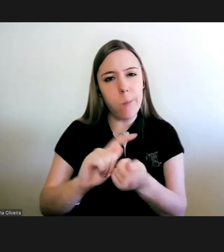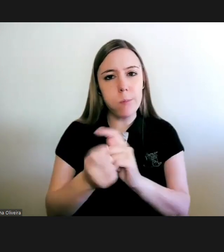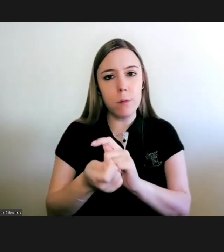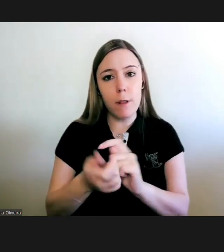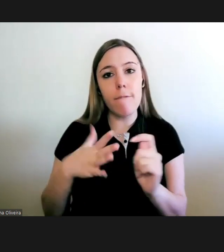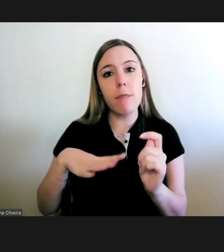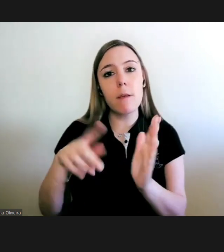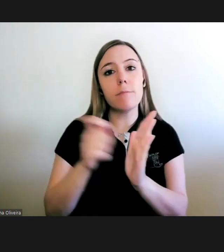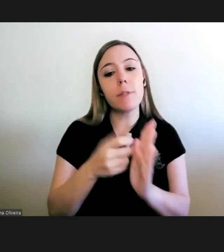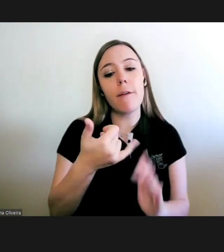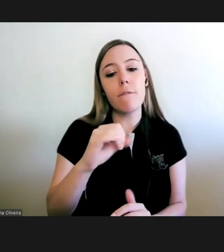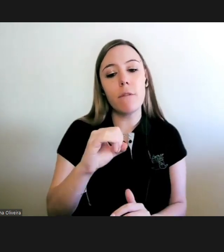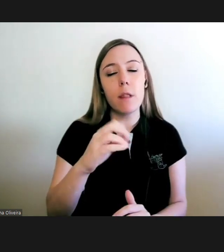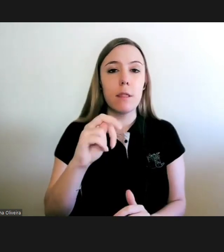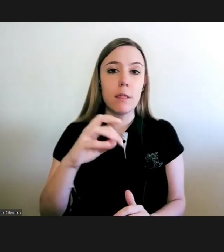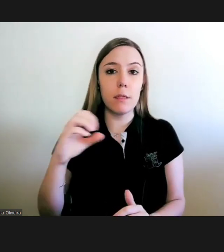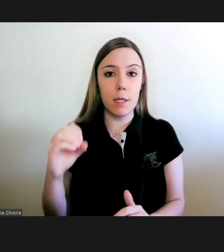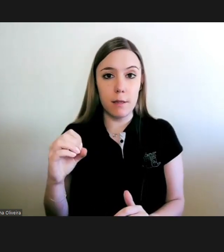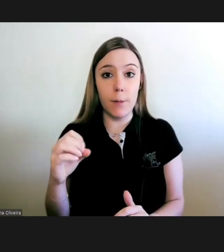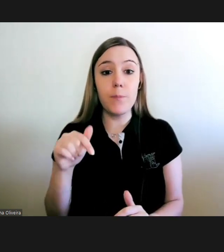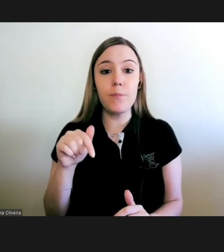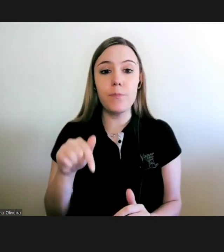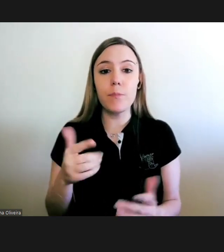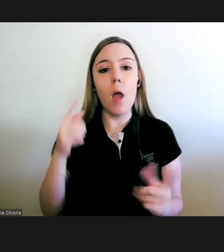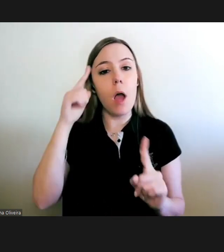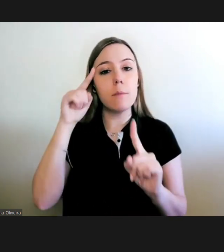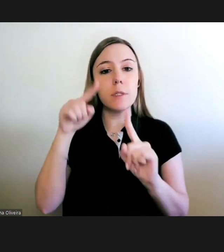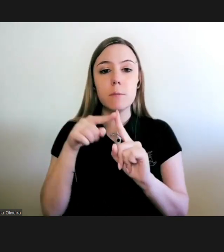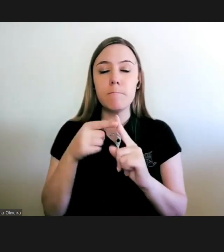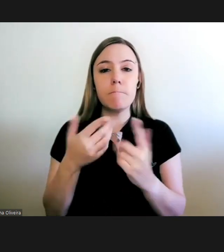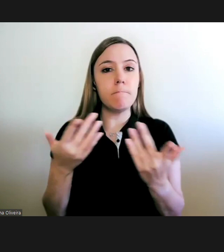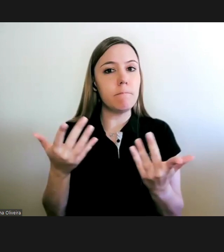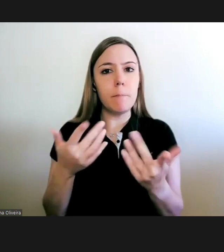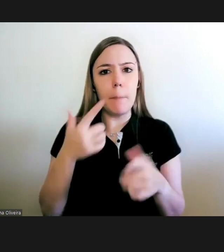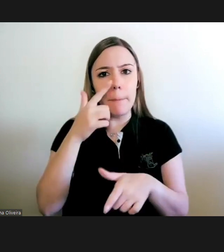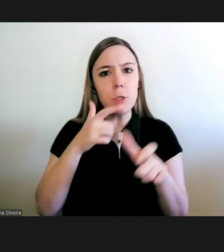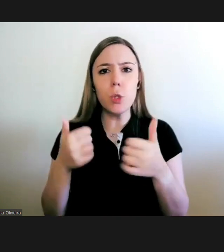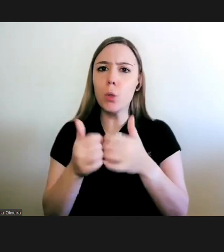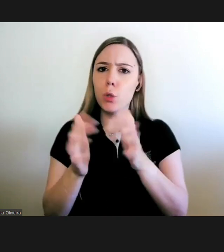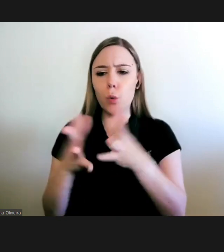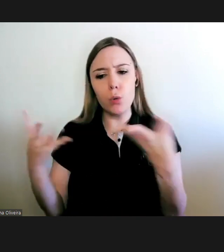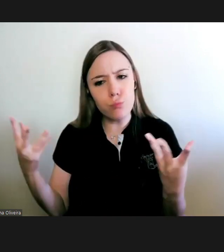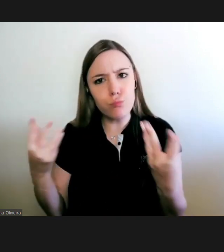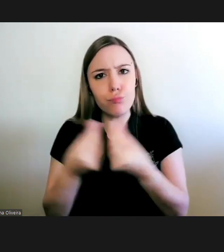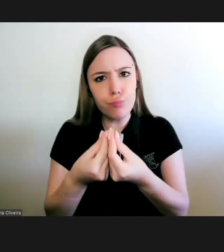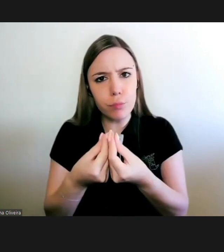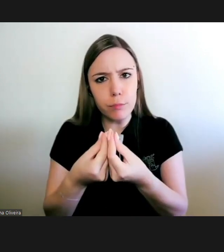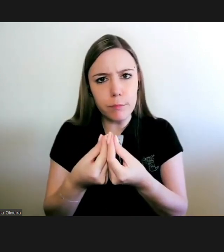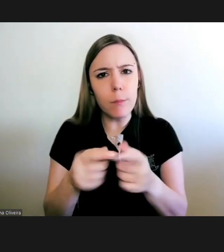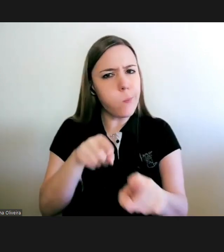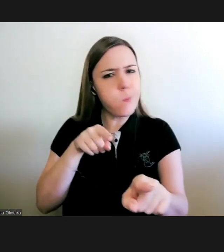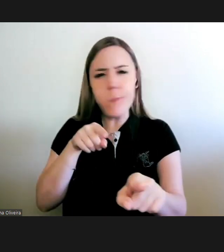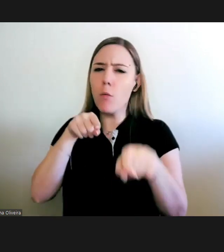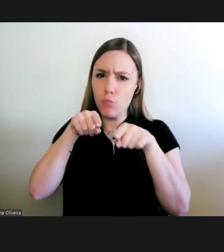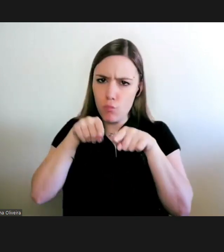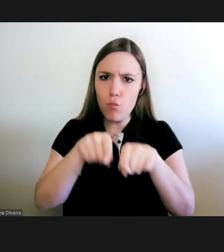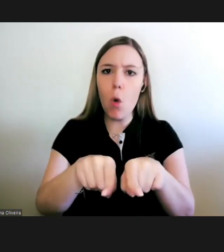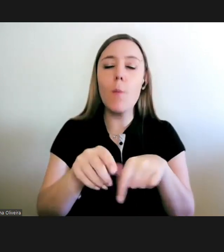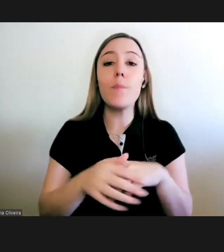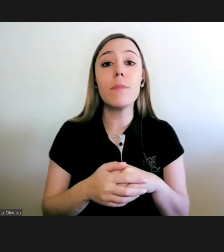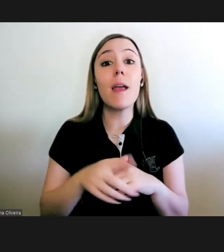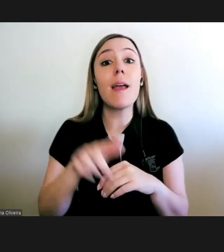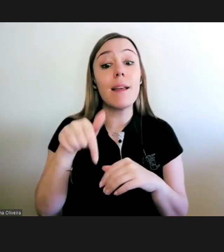Agenda 2030, que é a de não deixarmos ninguém para trás. E este webinar e